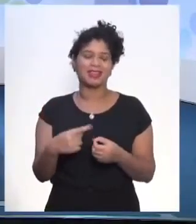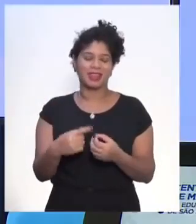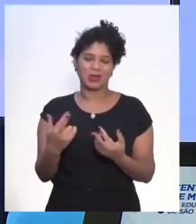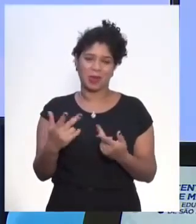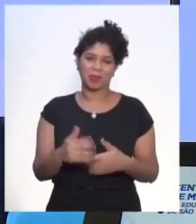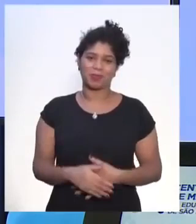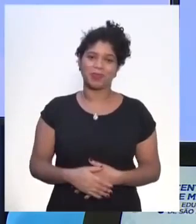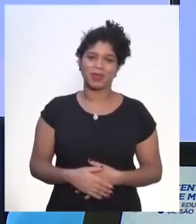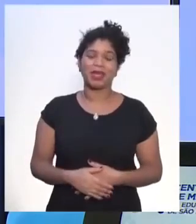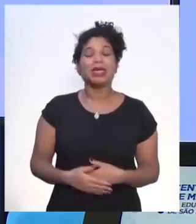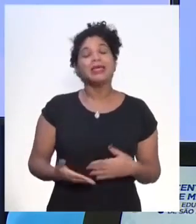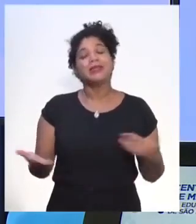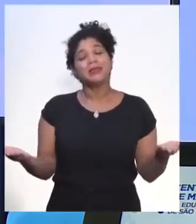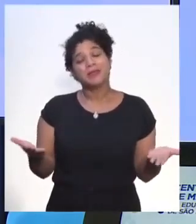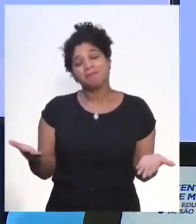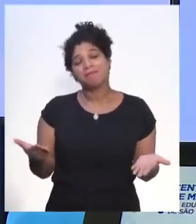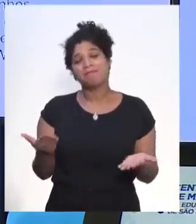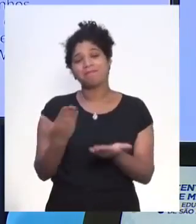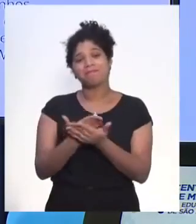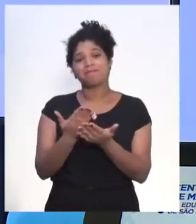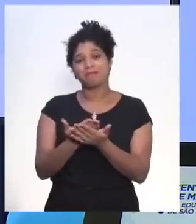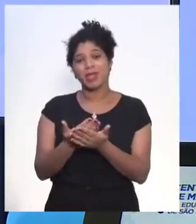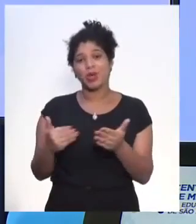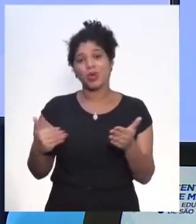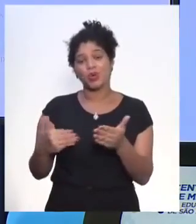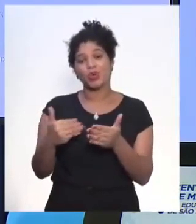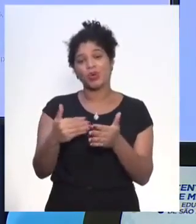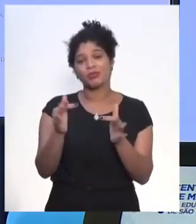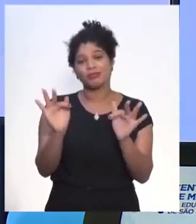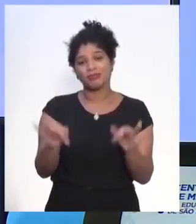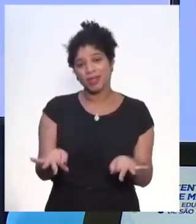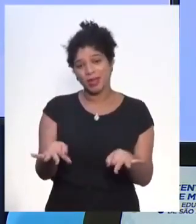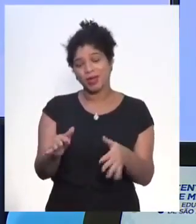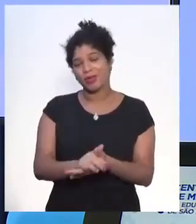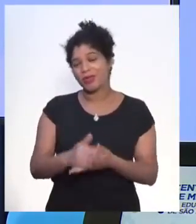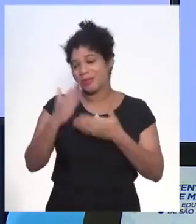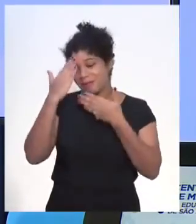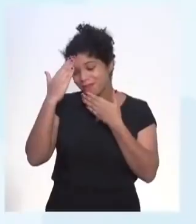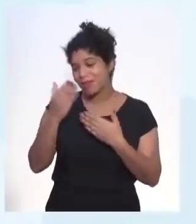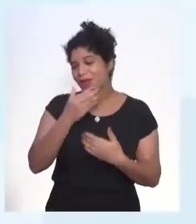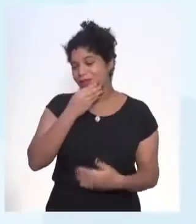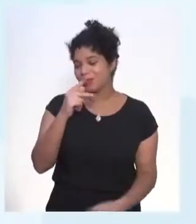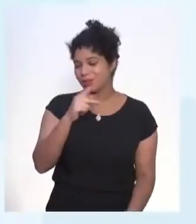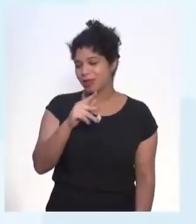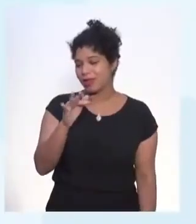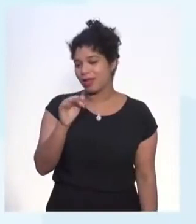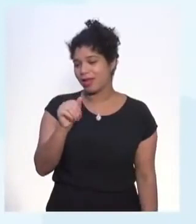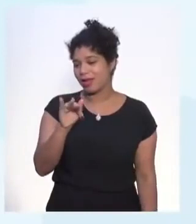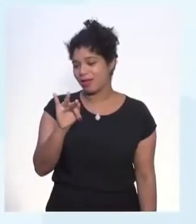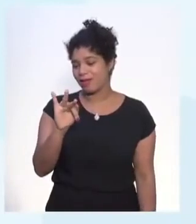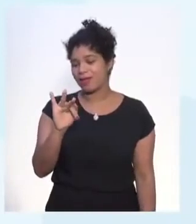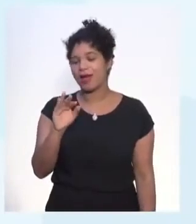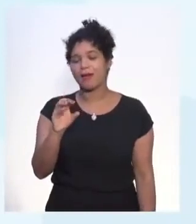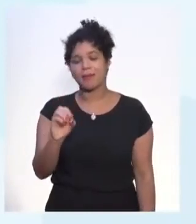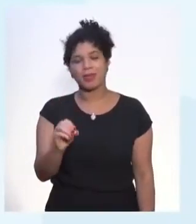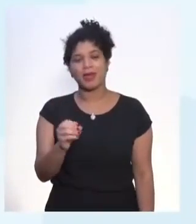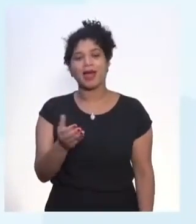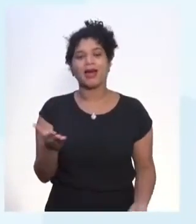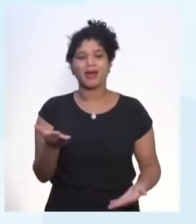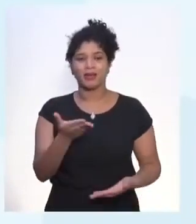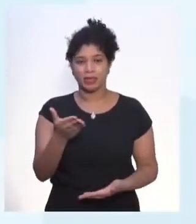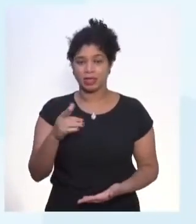professor Fábio por ter aceitado o nosso convite. E para vocês agora aí na tela vai aparecer o QR Code e também o link para que vocês possam fazer